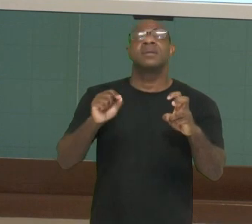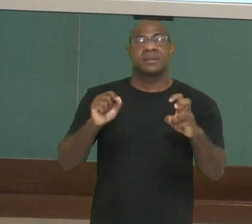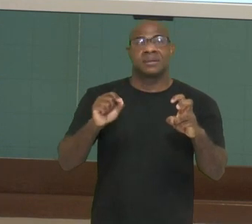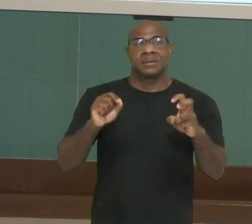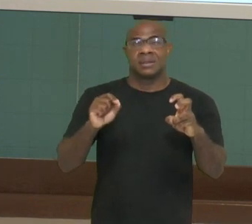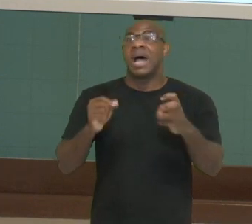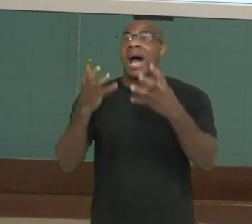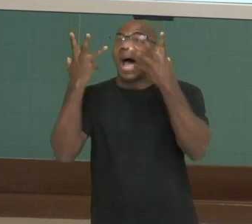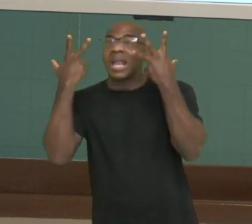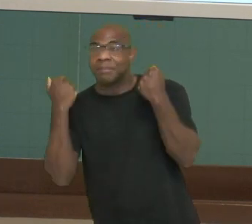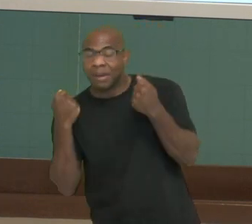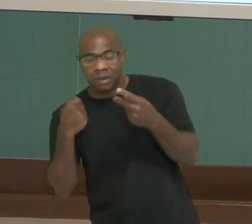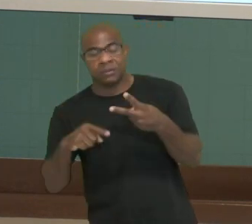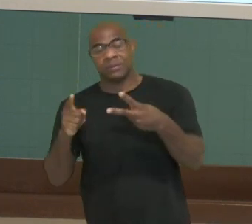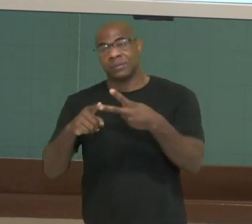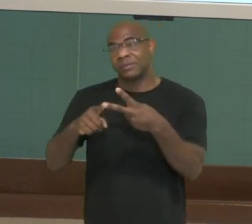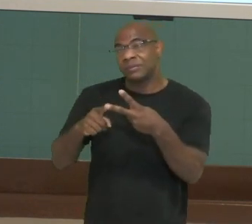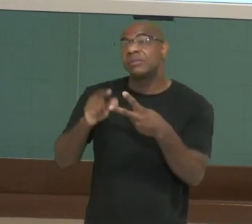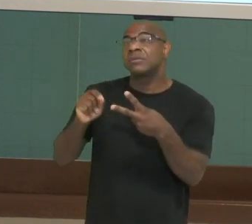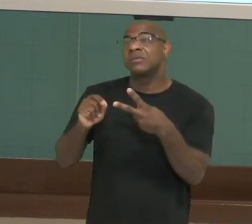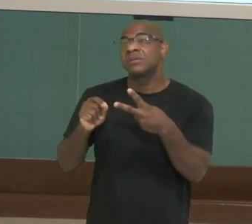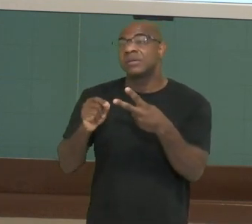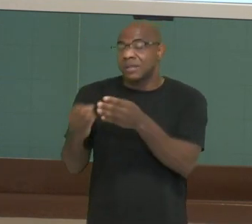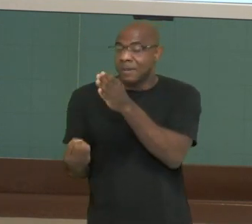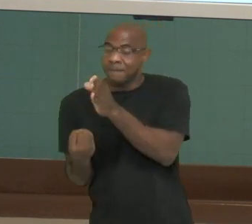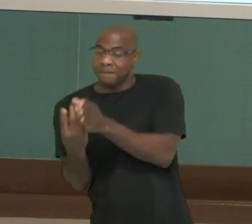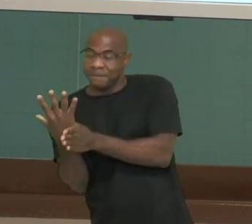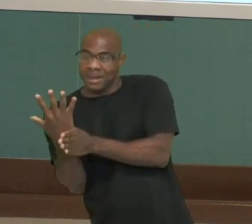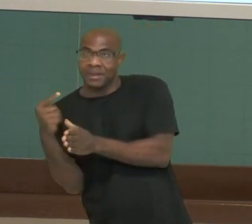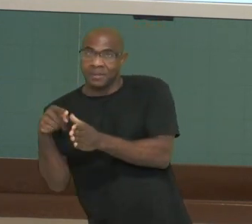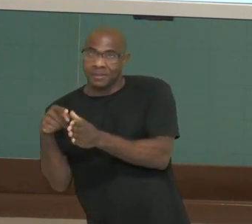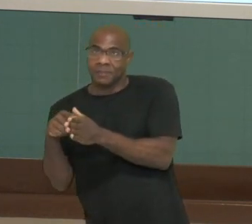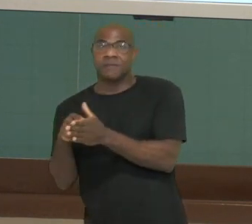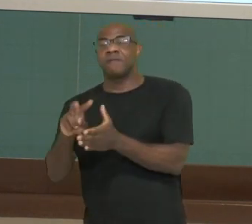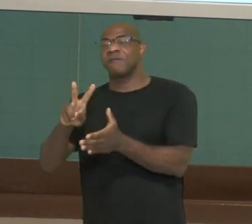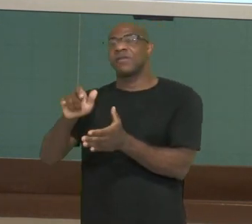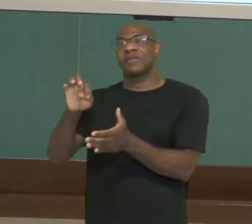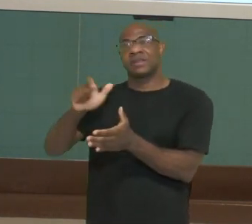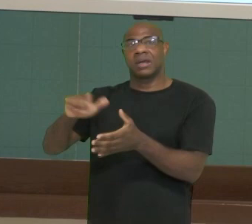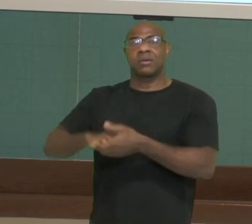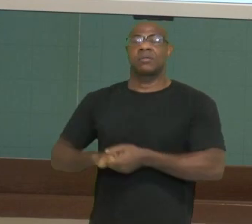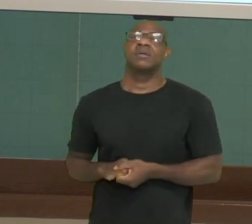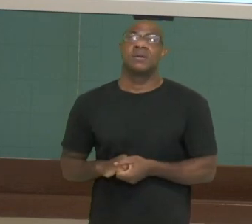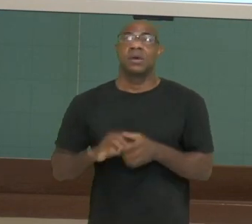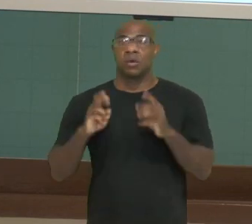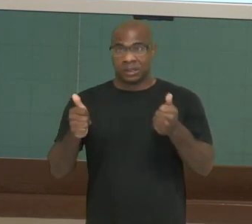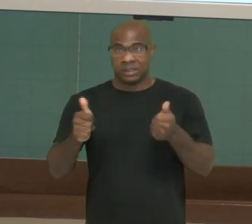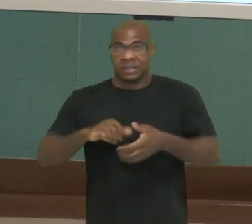eucarionte animal e célula eucarionte vegetal, ok? Espero que tenham